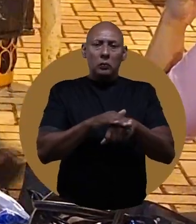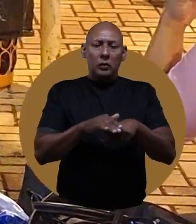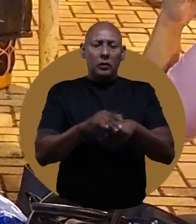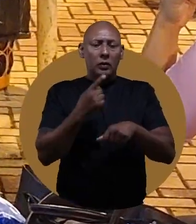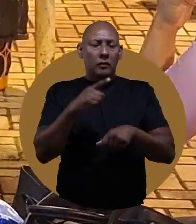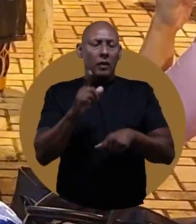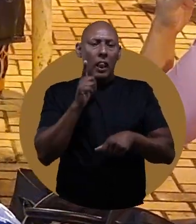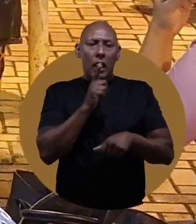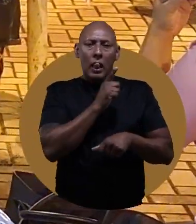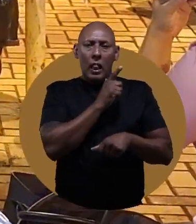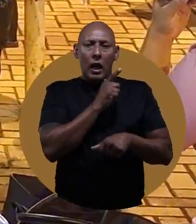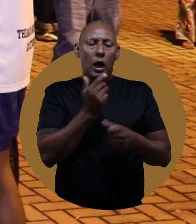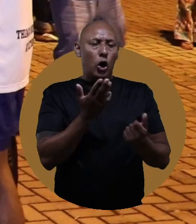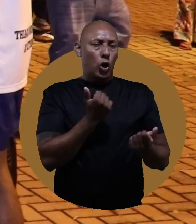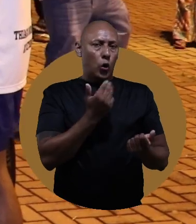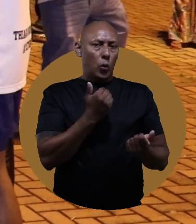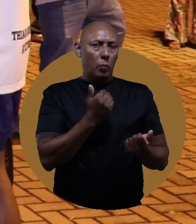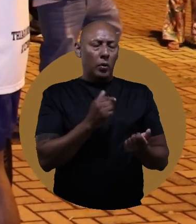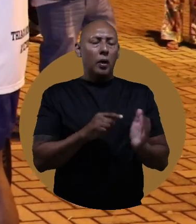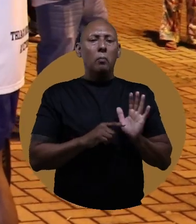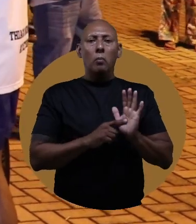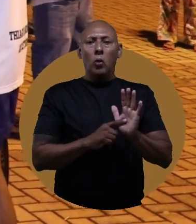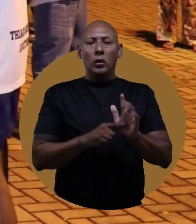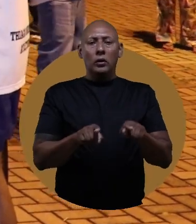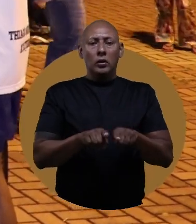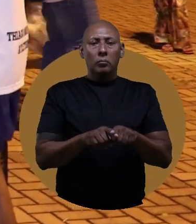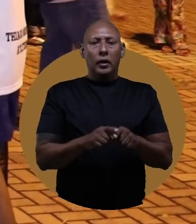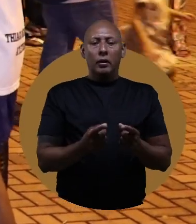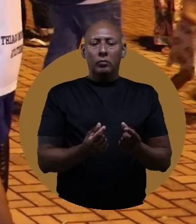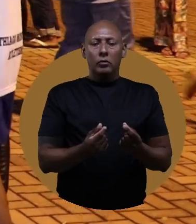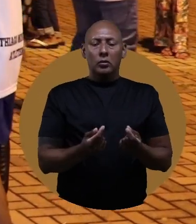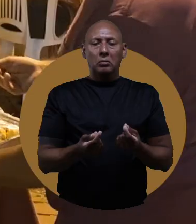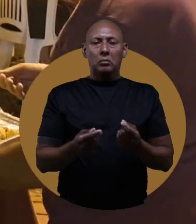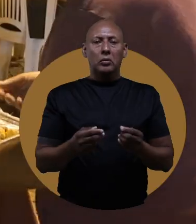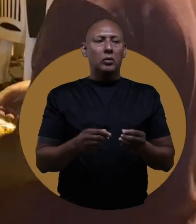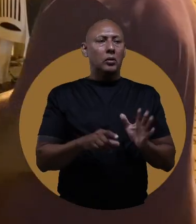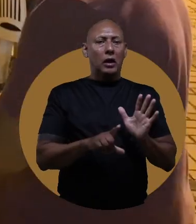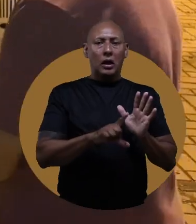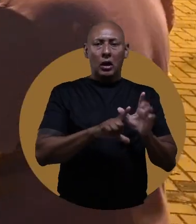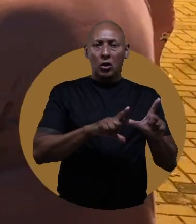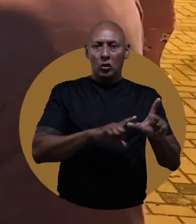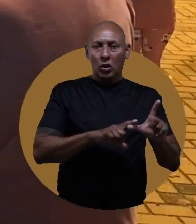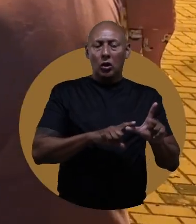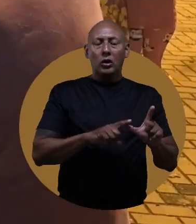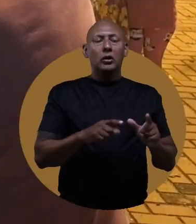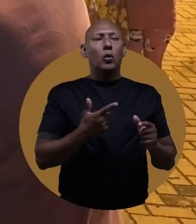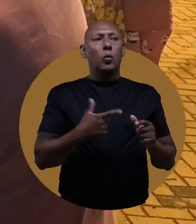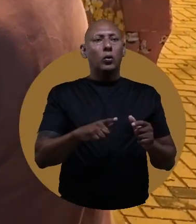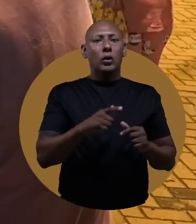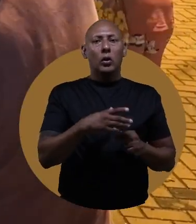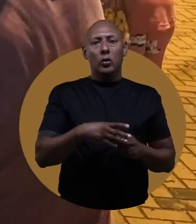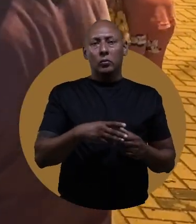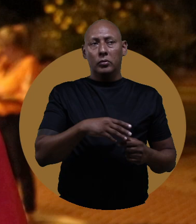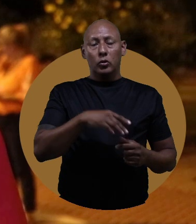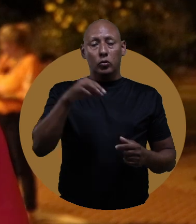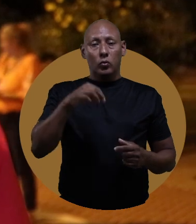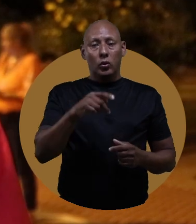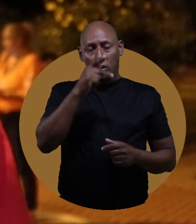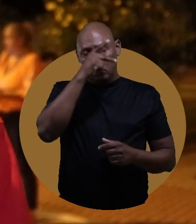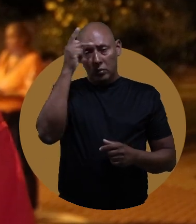culinária, promover aqui a economia local e dando uma outra opção de lazer onde